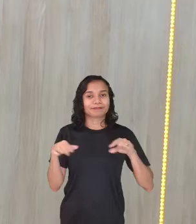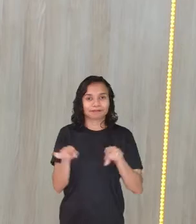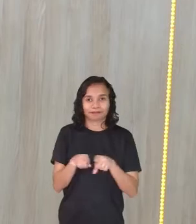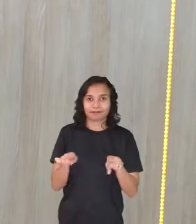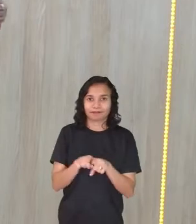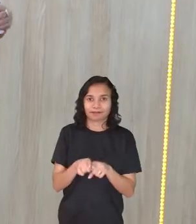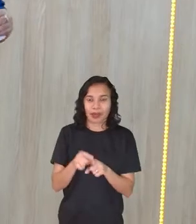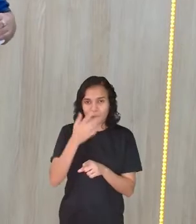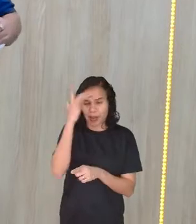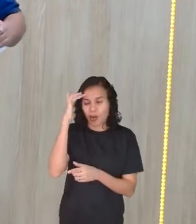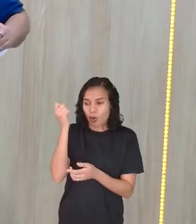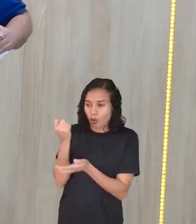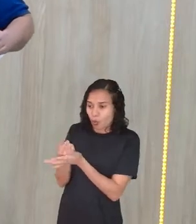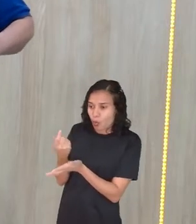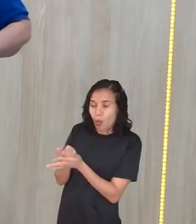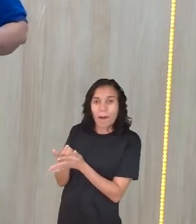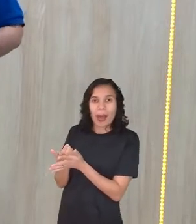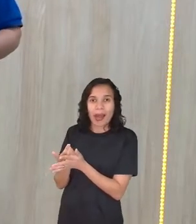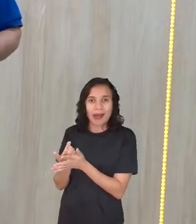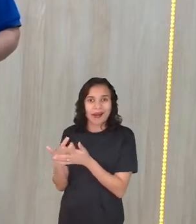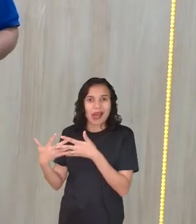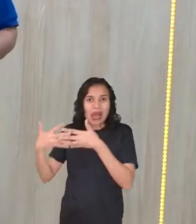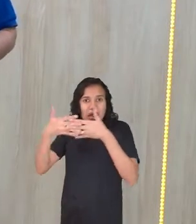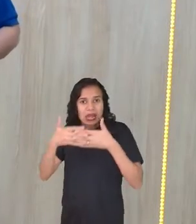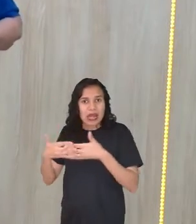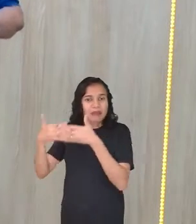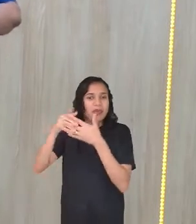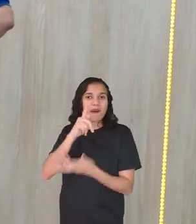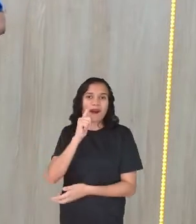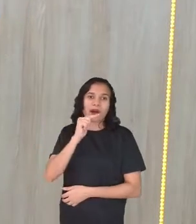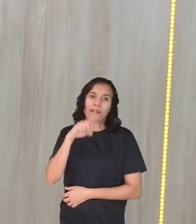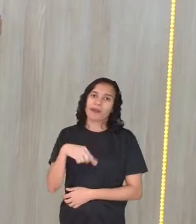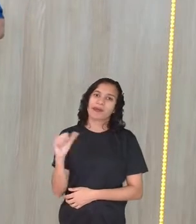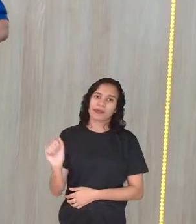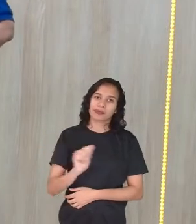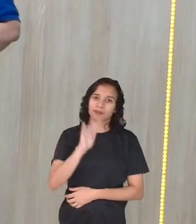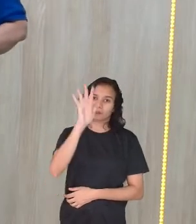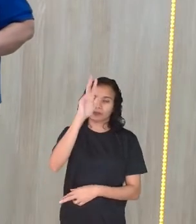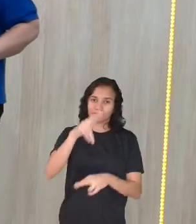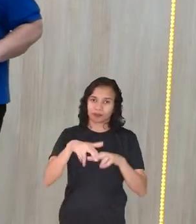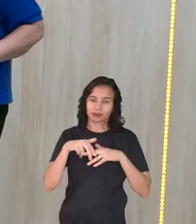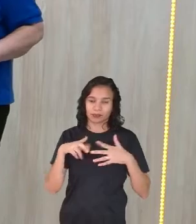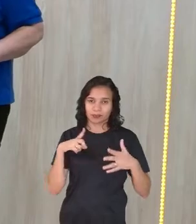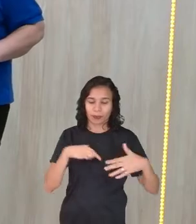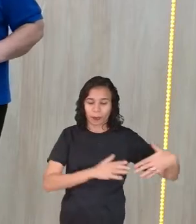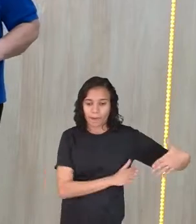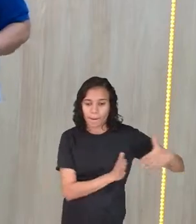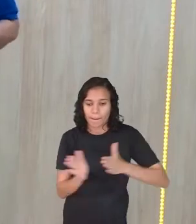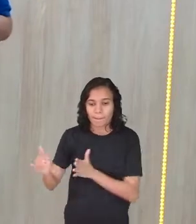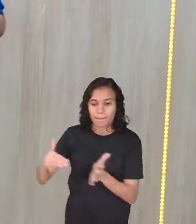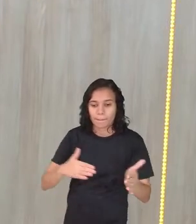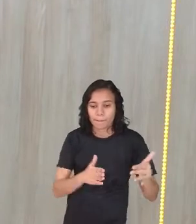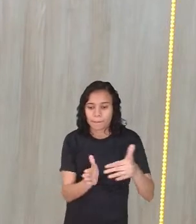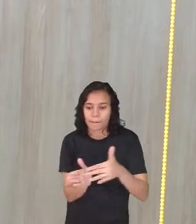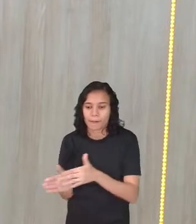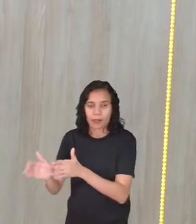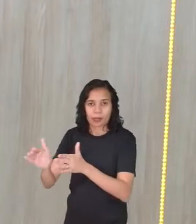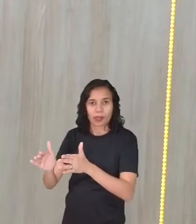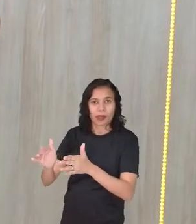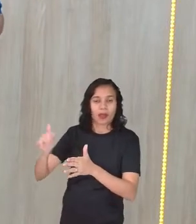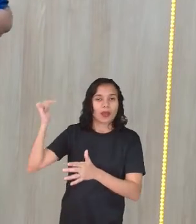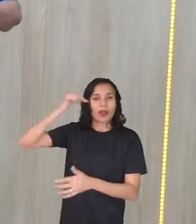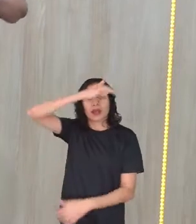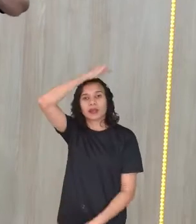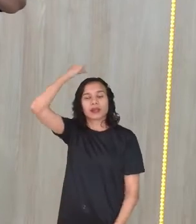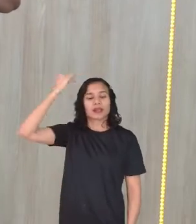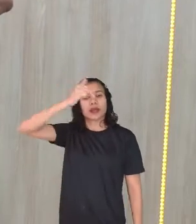de pagar para comprar esses caminhões-pipa fica muito caro. Com a transposição do Rio São Francisco, isso vem melhorando. Por